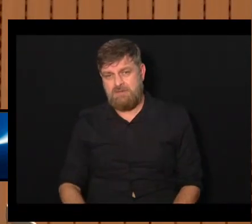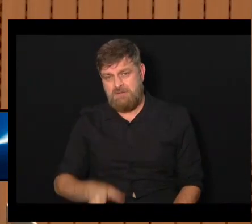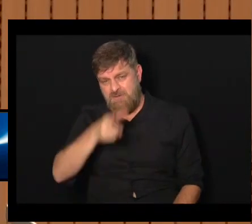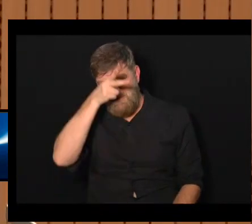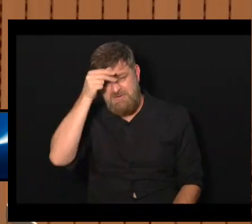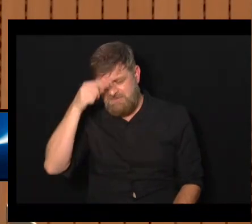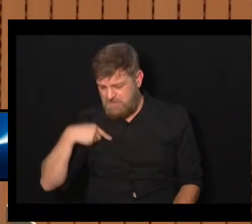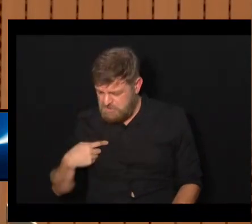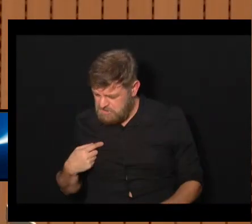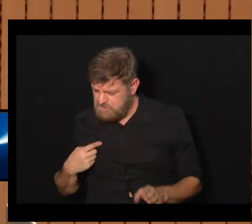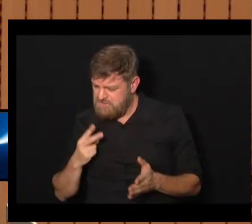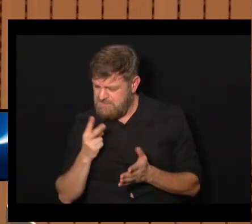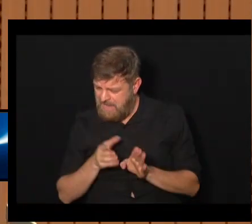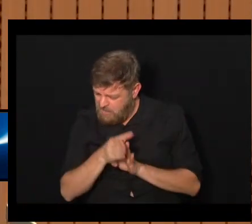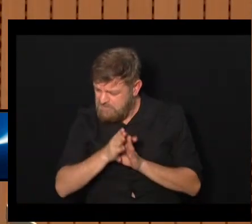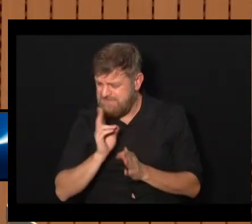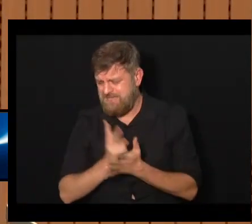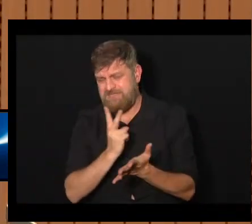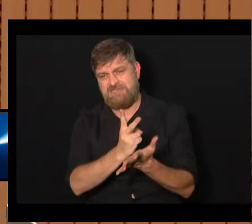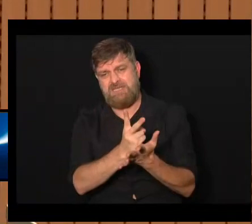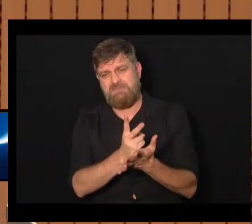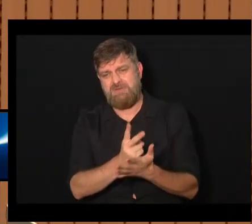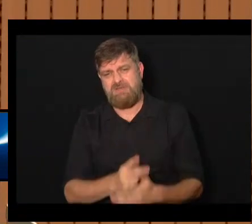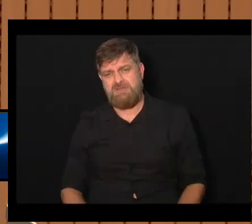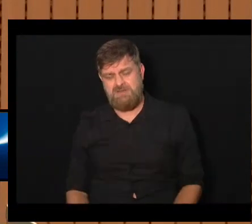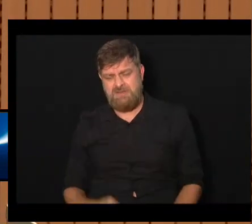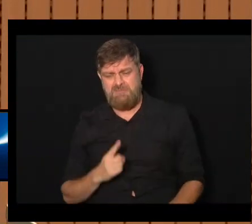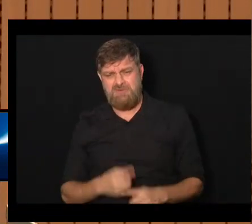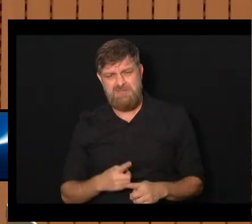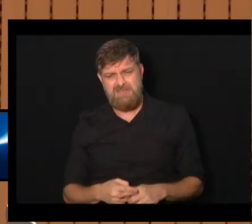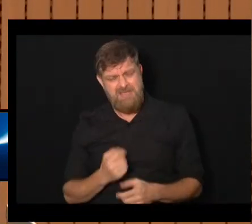tribuna. Porque não é possível.